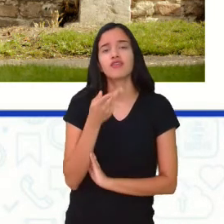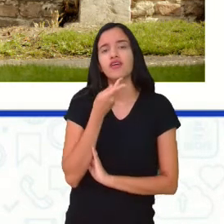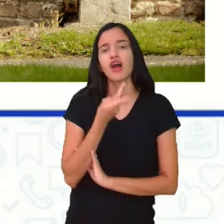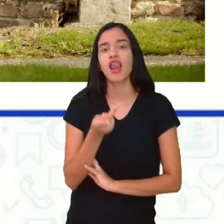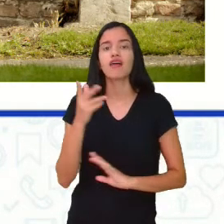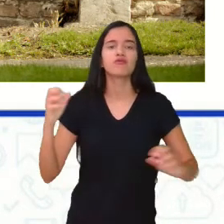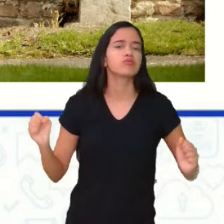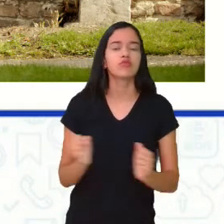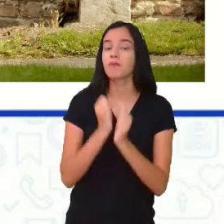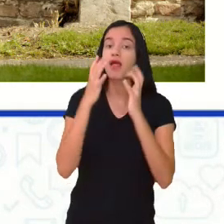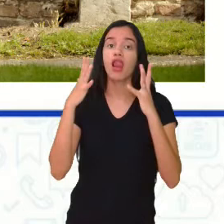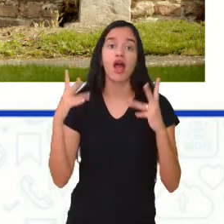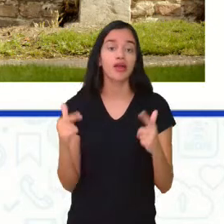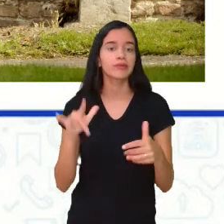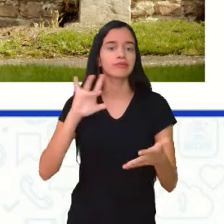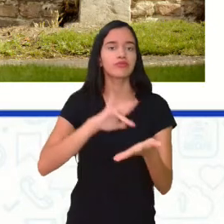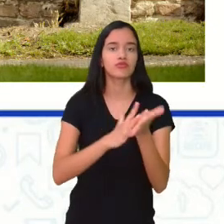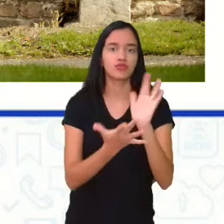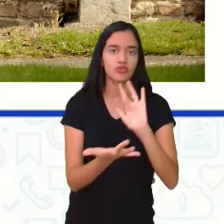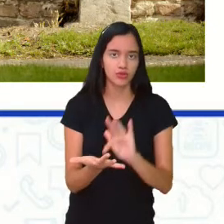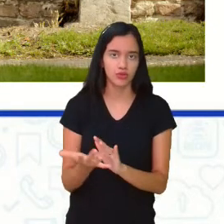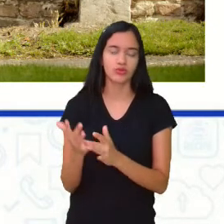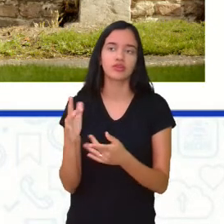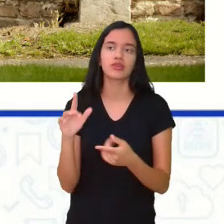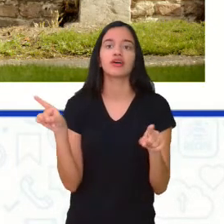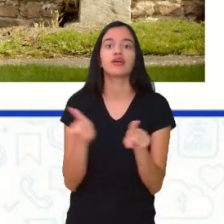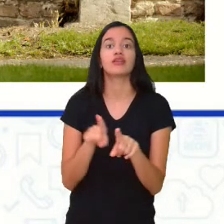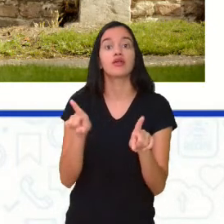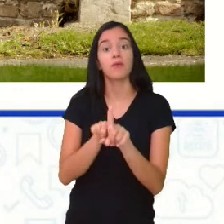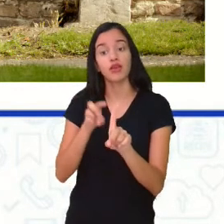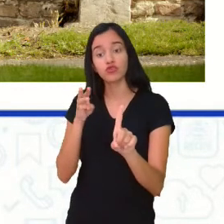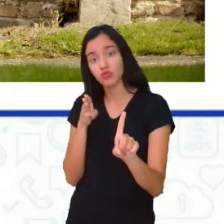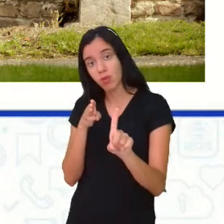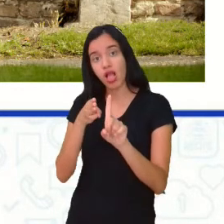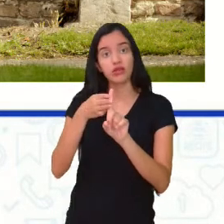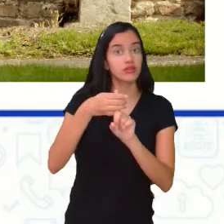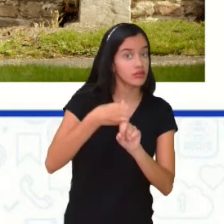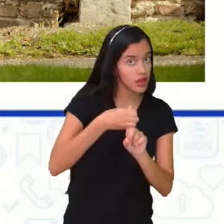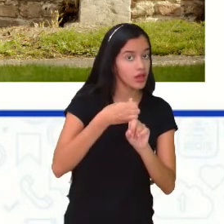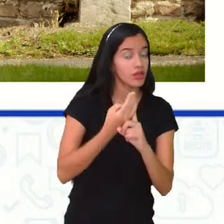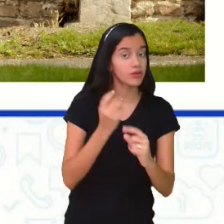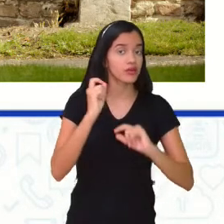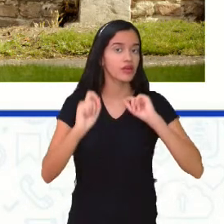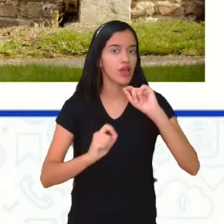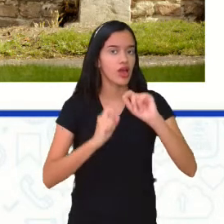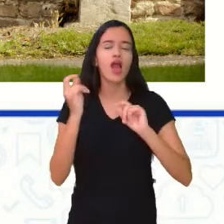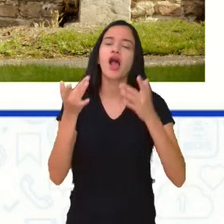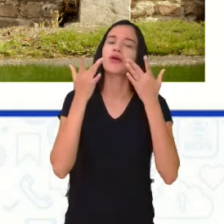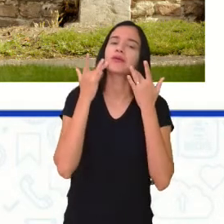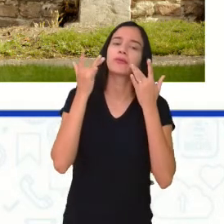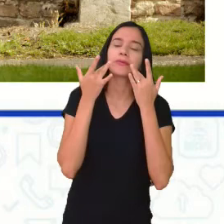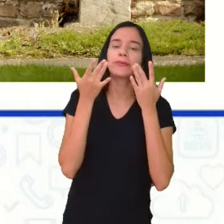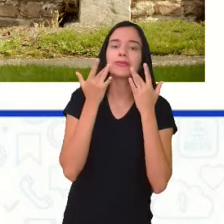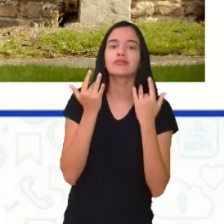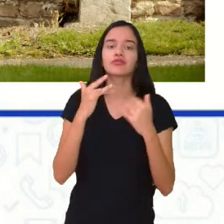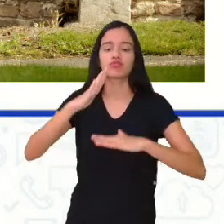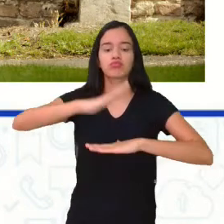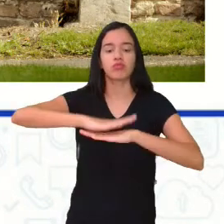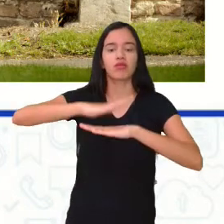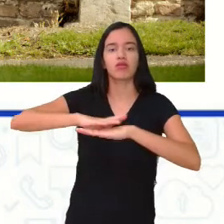os milagres feitos por Jesus. Tinham os mistérios, que eram as peças que davam conta das